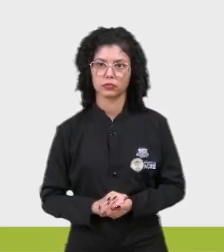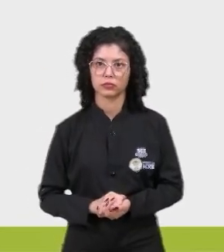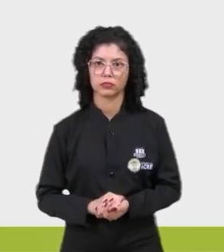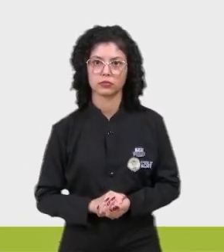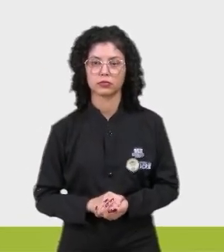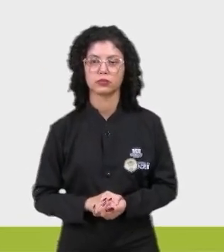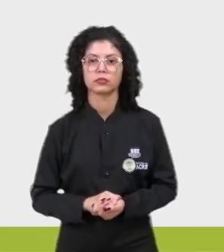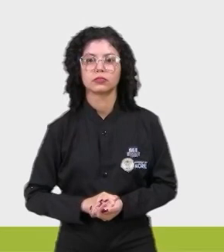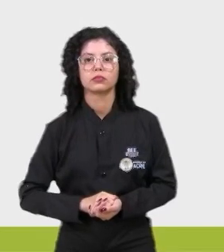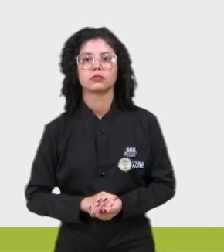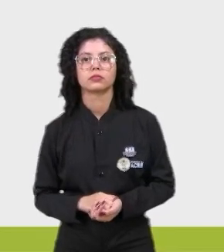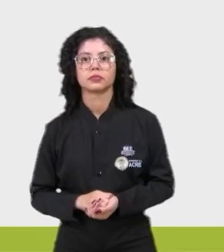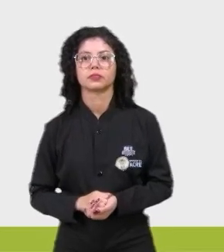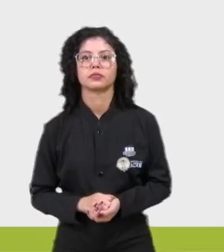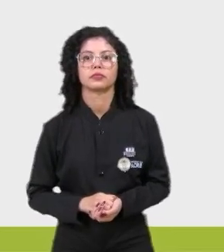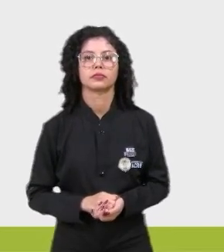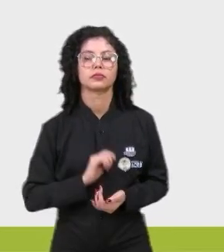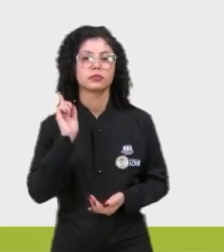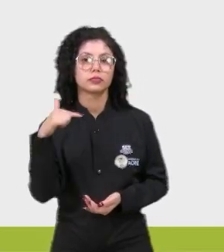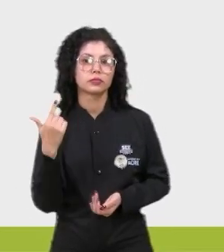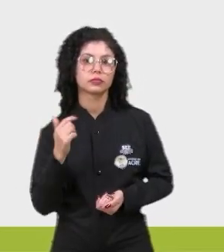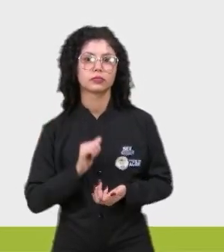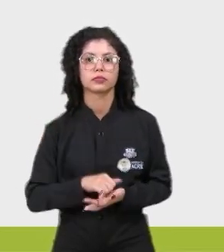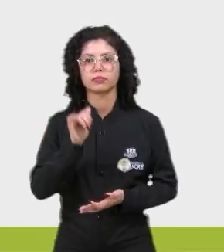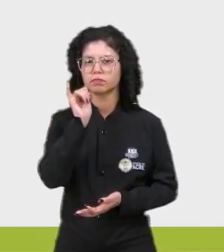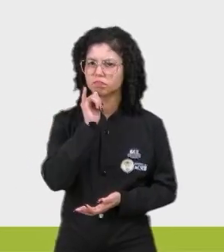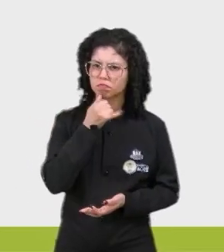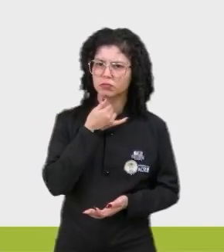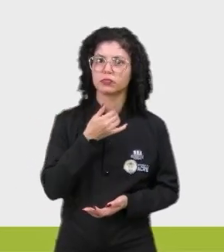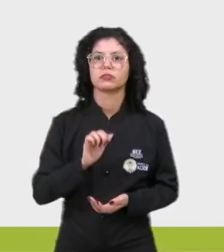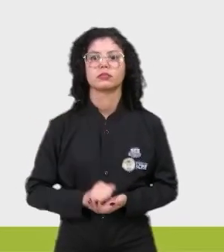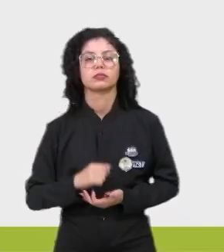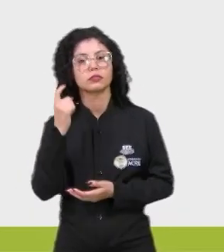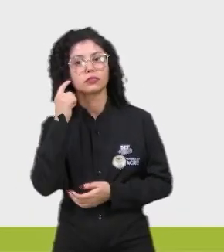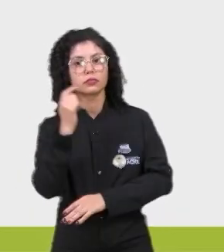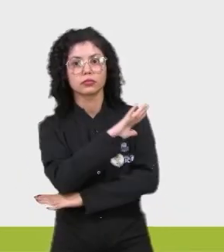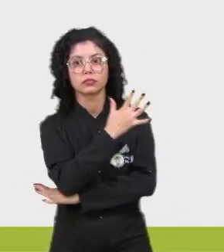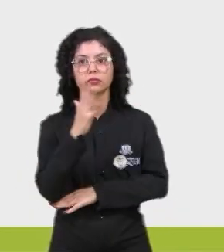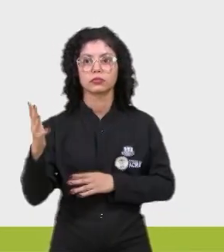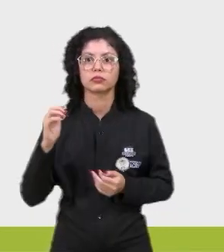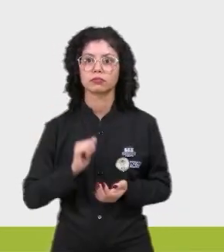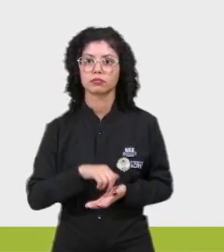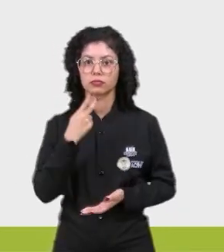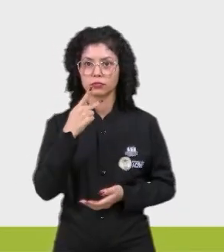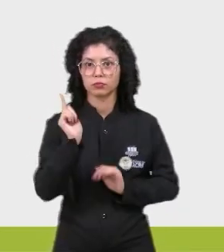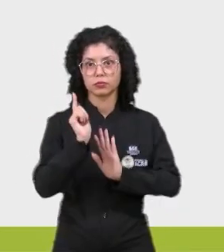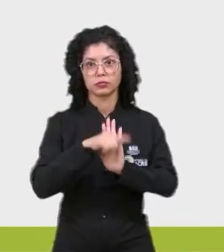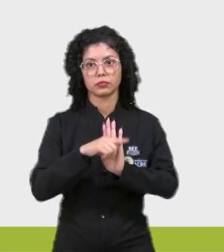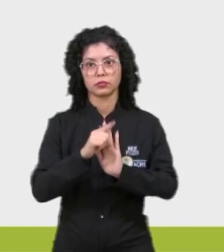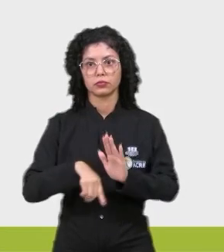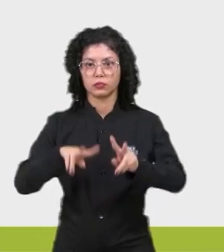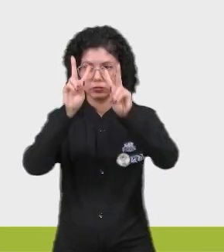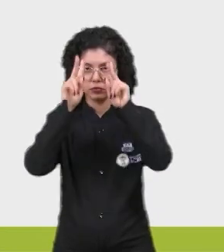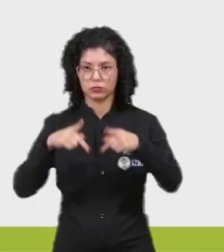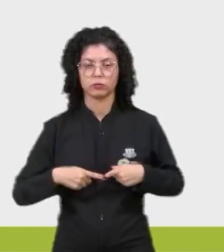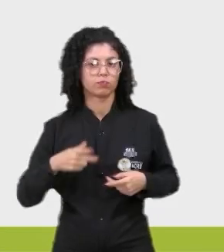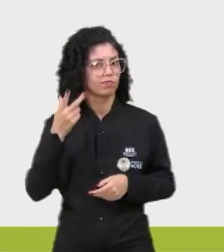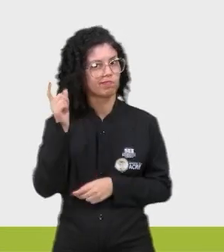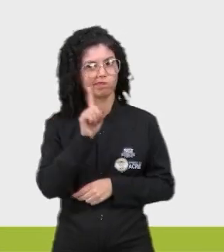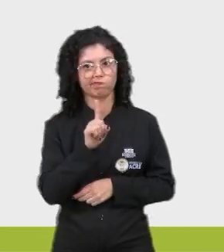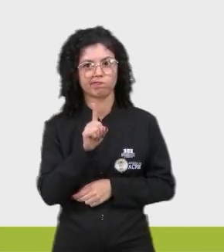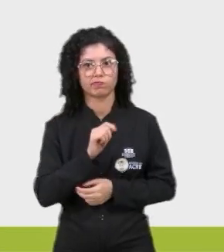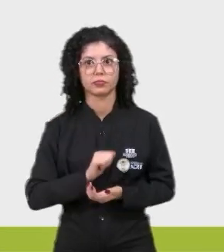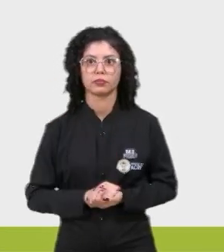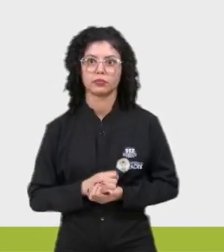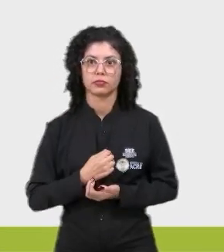Fundação Greenpeace. Outra citação: é triste pensar que a natureza fala e que o gênero humano não